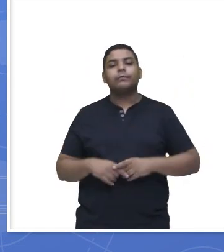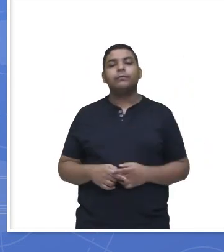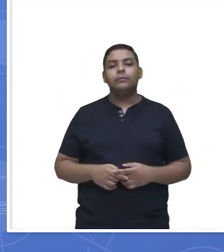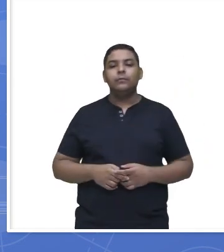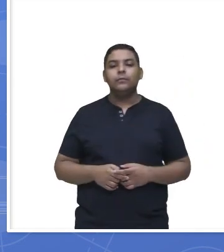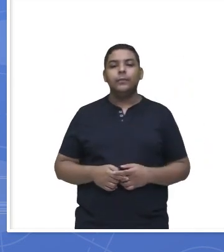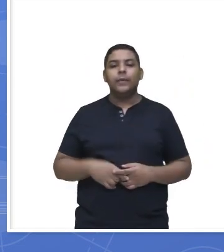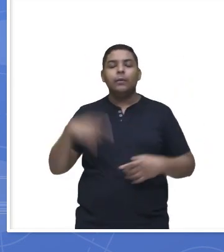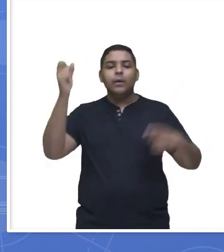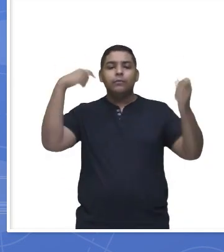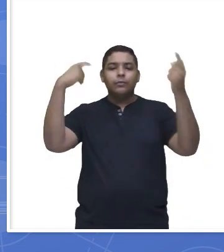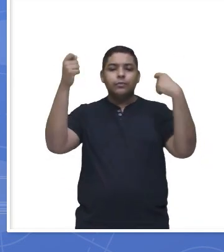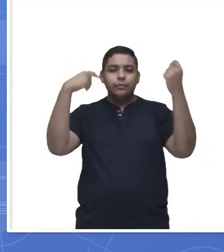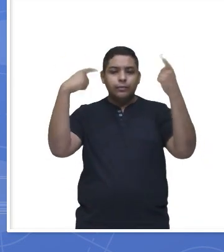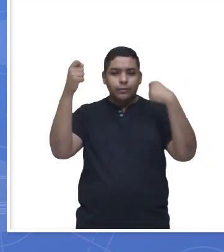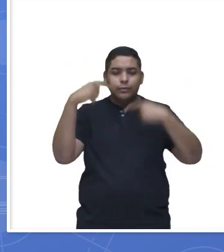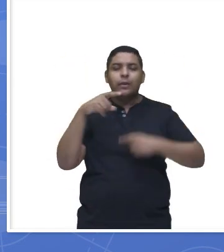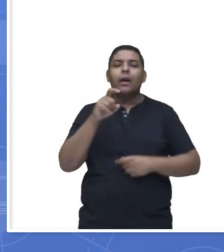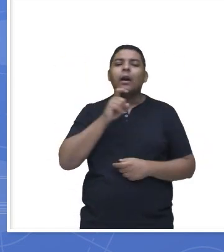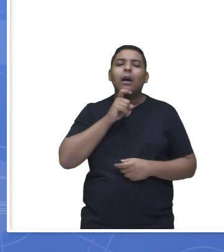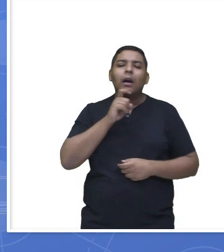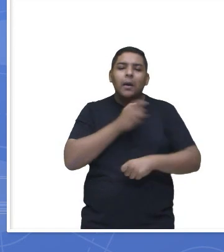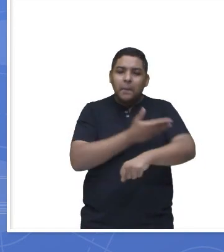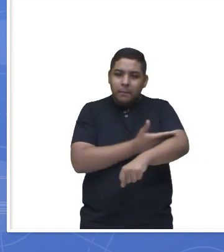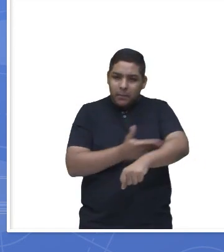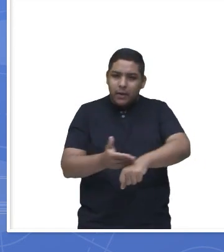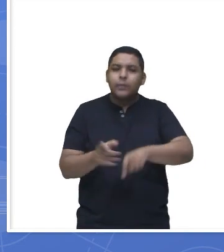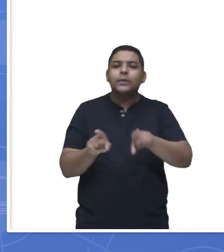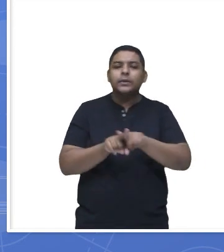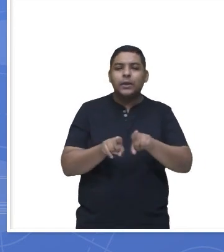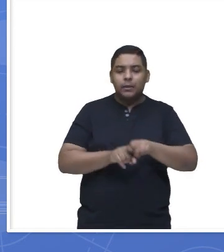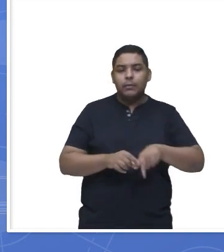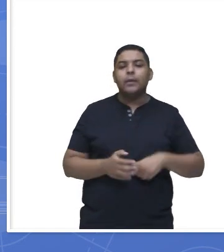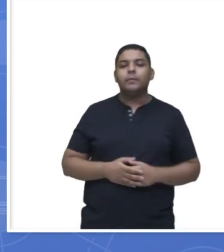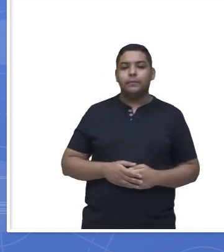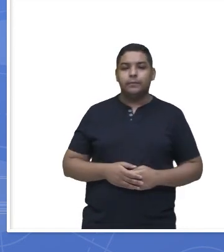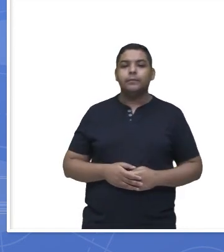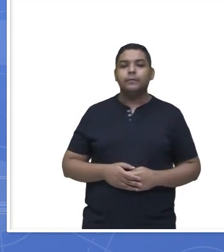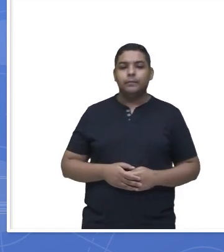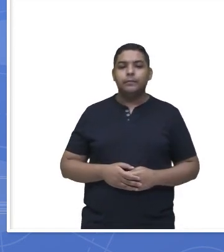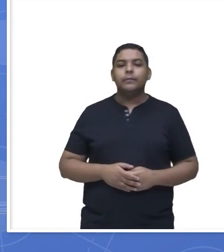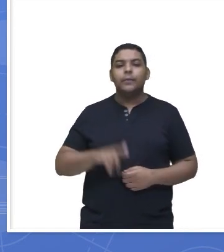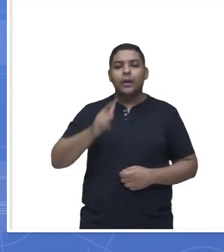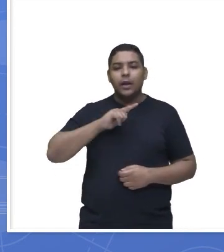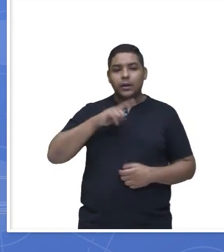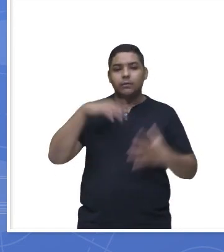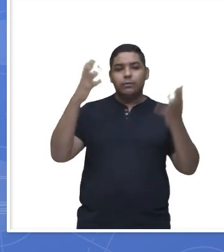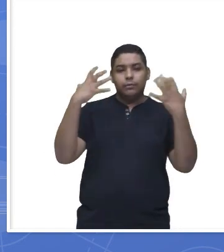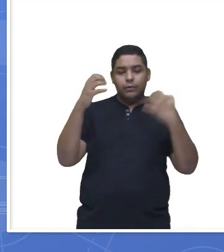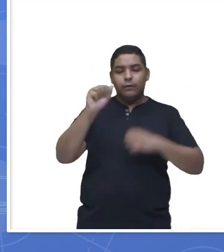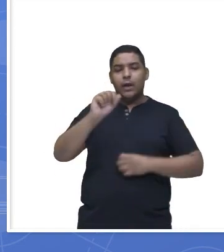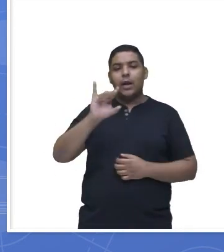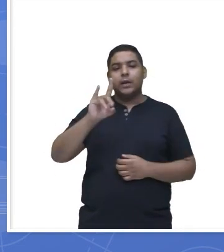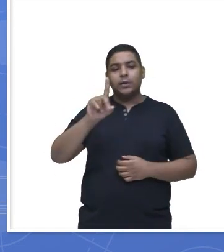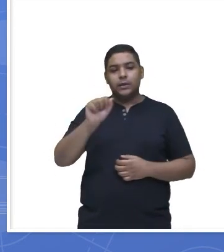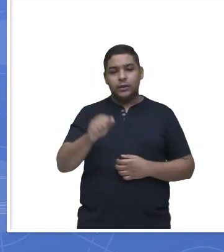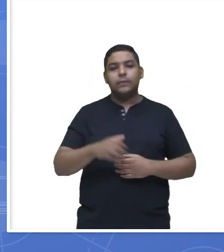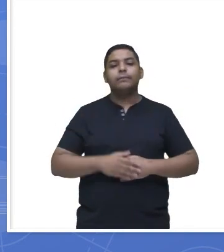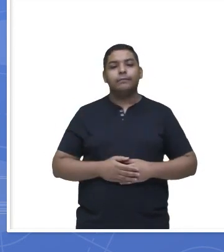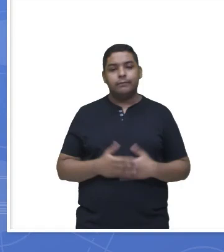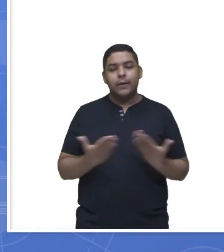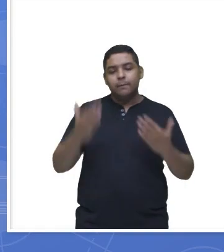ou de uma neblina mais ácida. E aí é o que vai ocasionar esse processo de chuva ácida, tá bom?